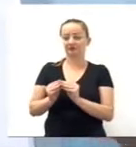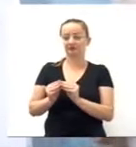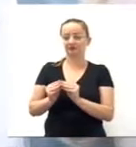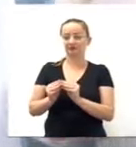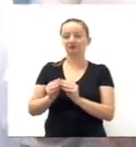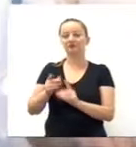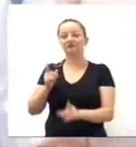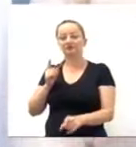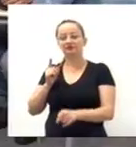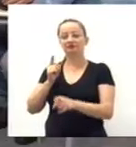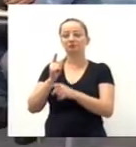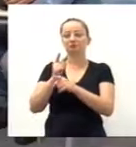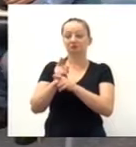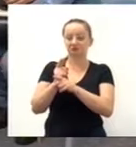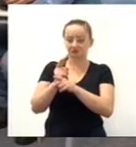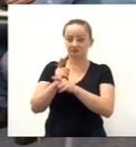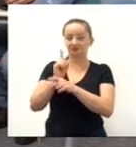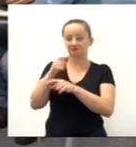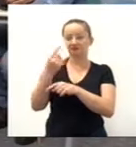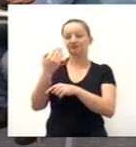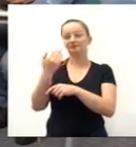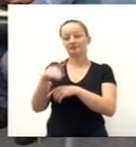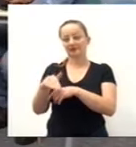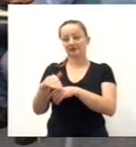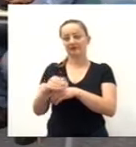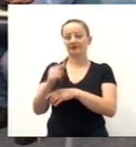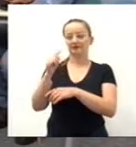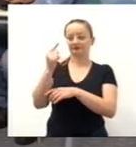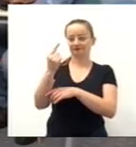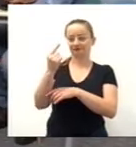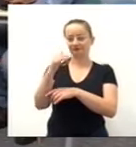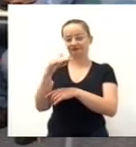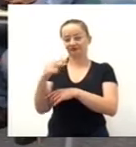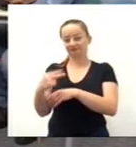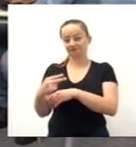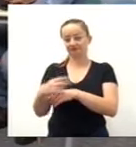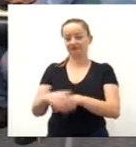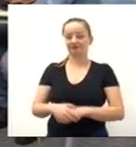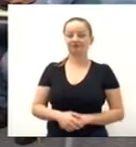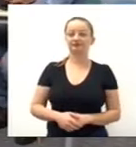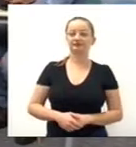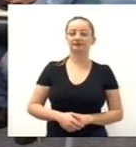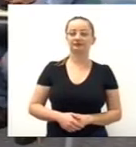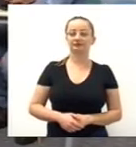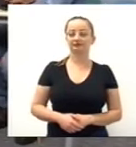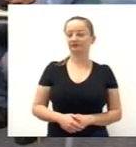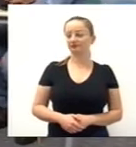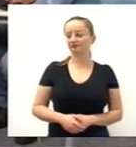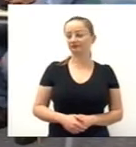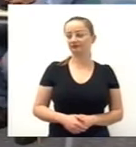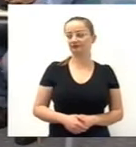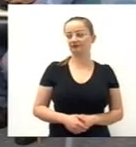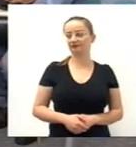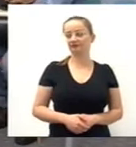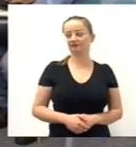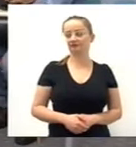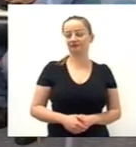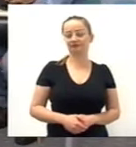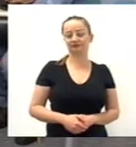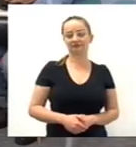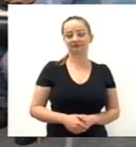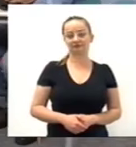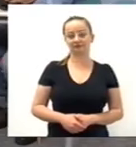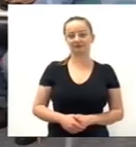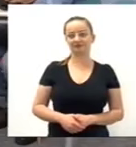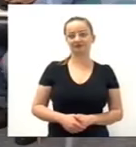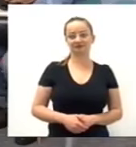nós chegamos a meio, ok? Então, aqui nós determinamos a tabela, tá?